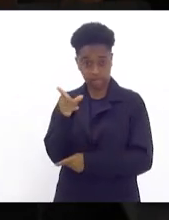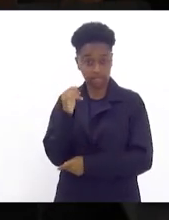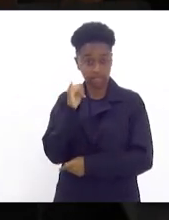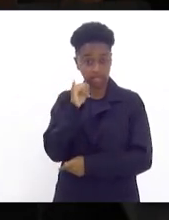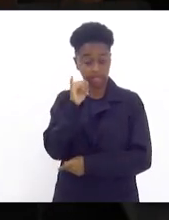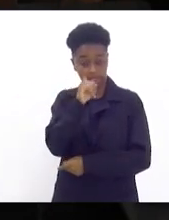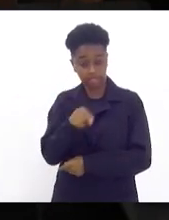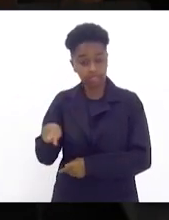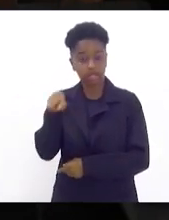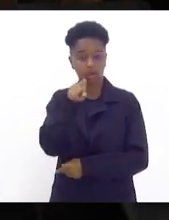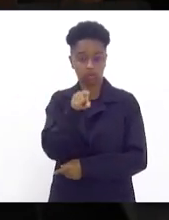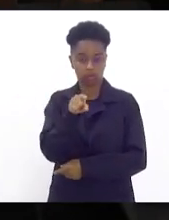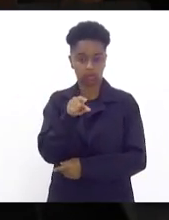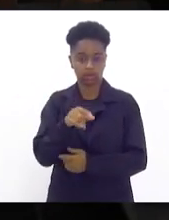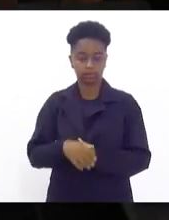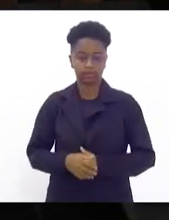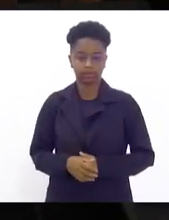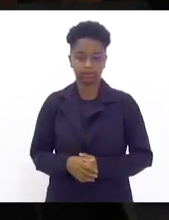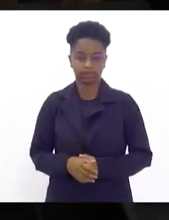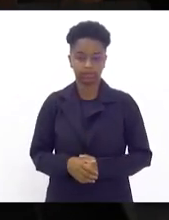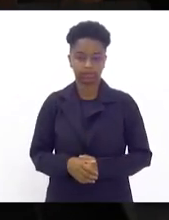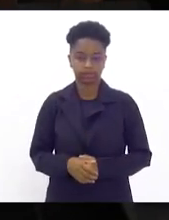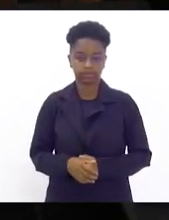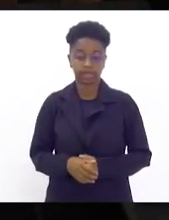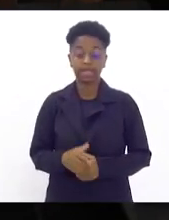ó, sobrou